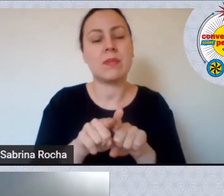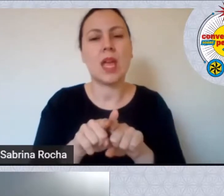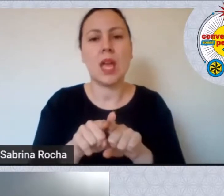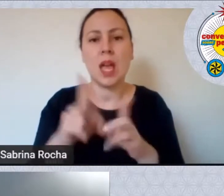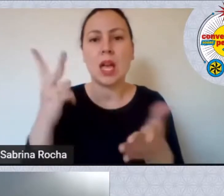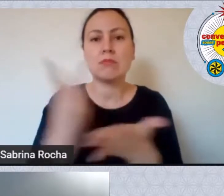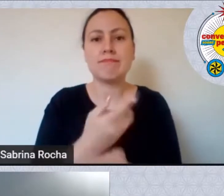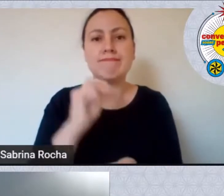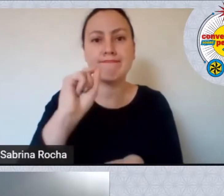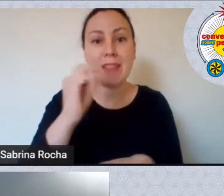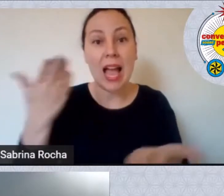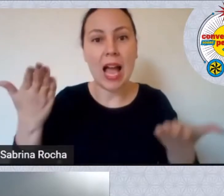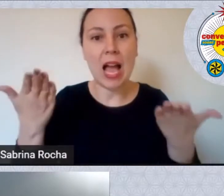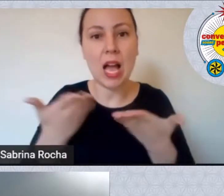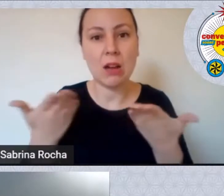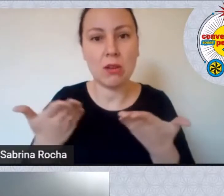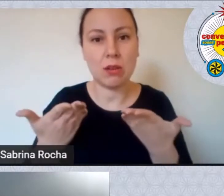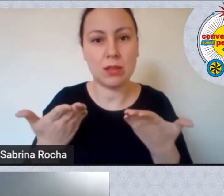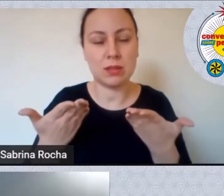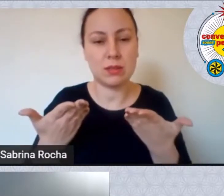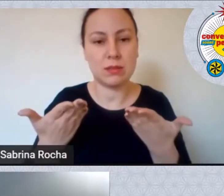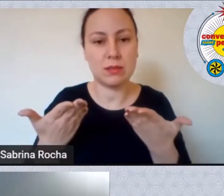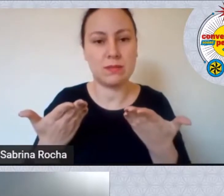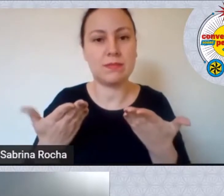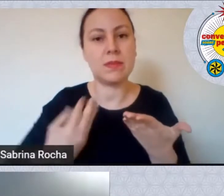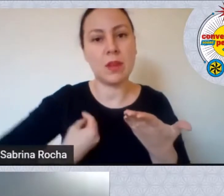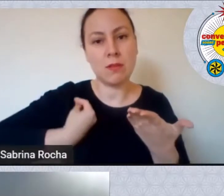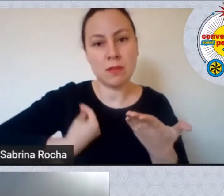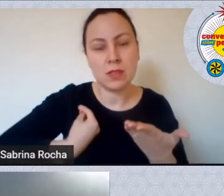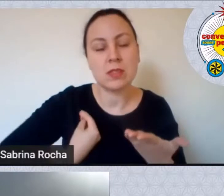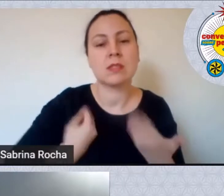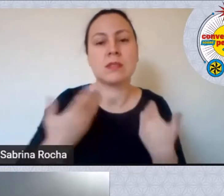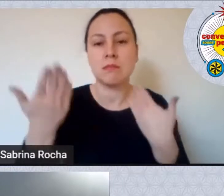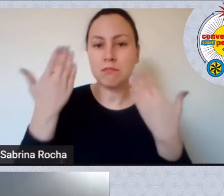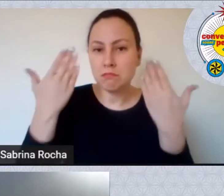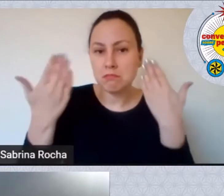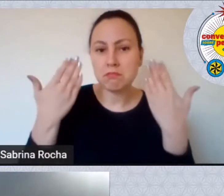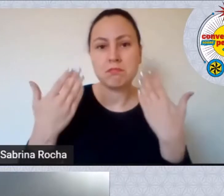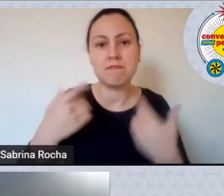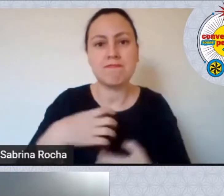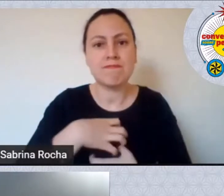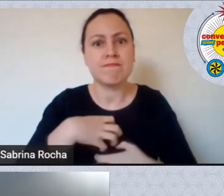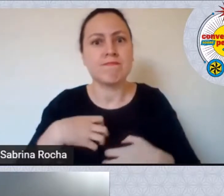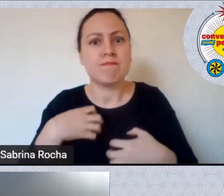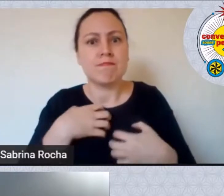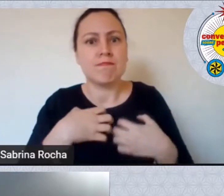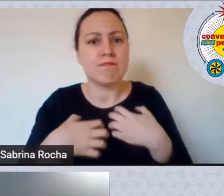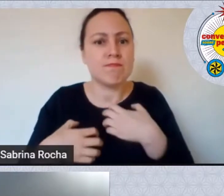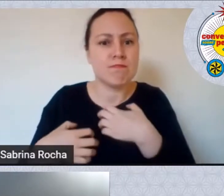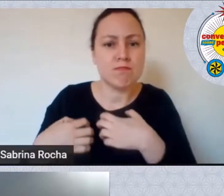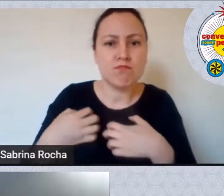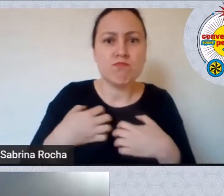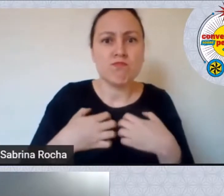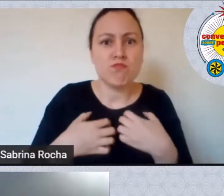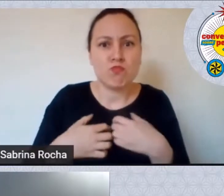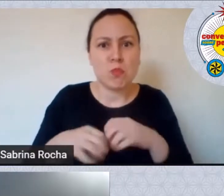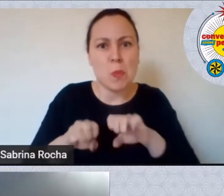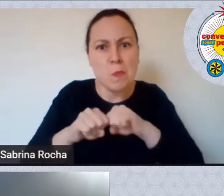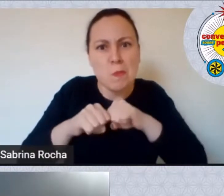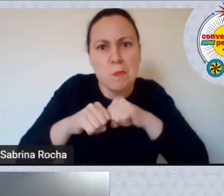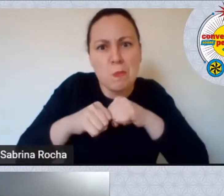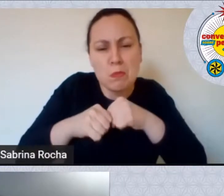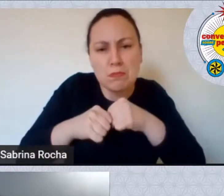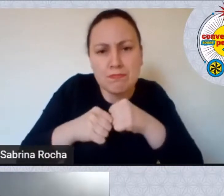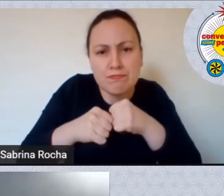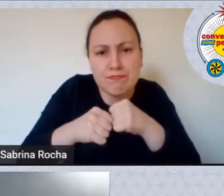imediatos, em termos de sobrevivência psíquica, de angústia, de esforço, de